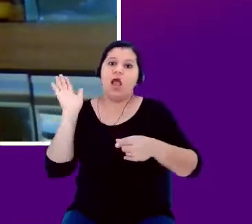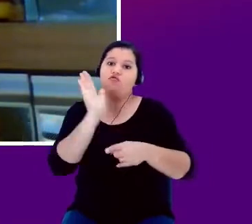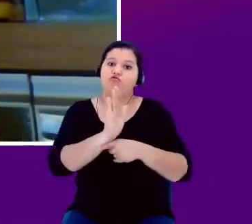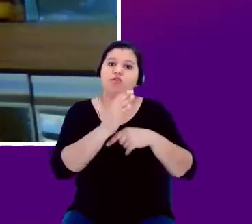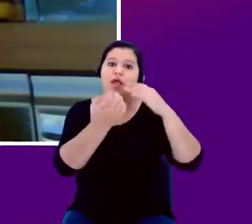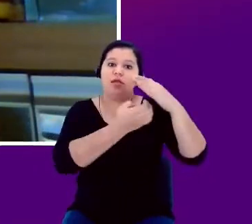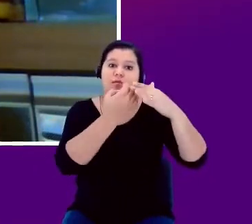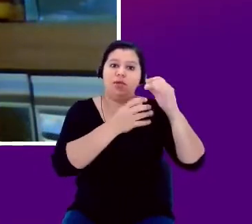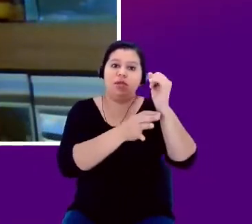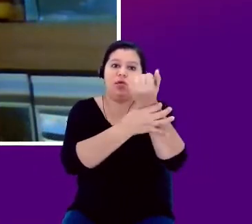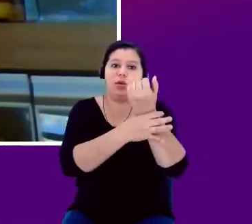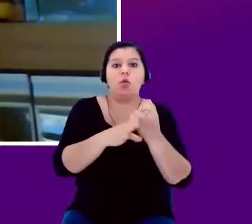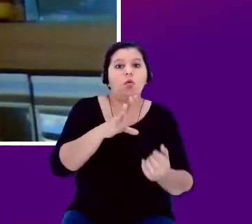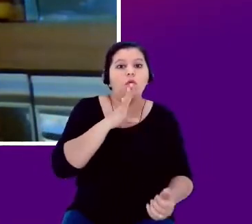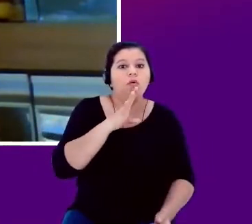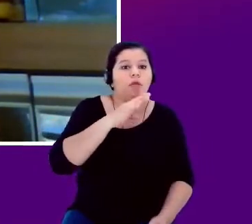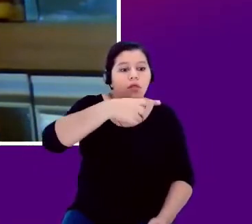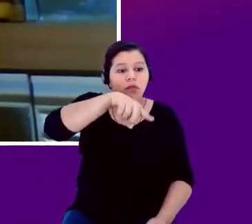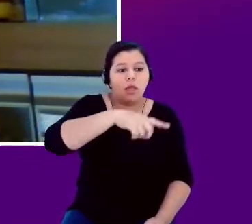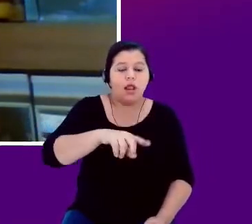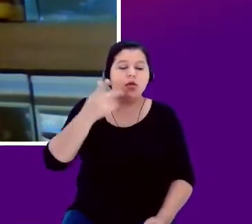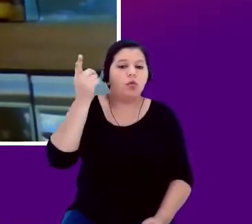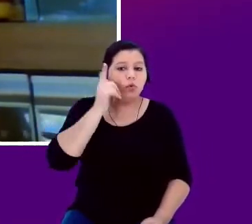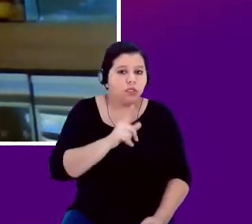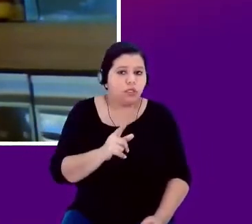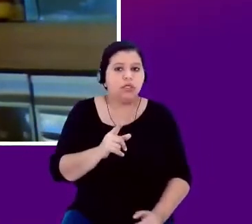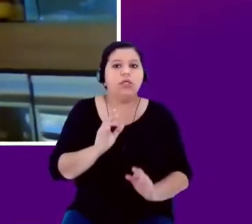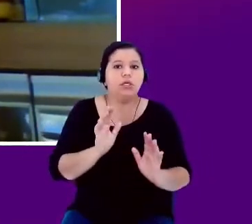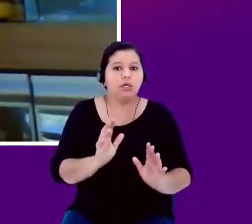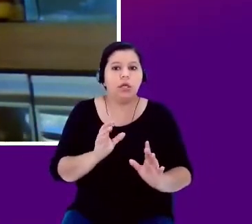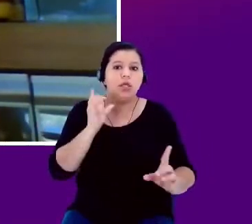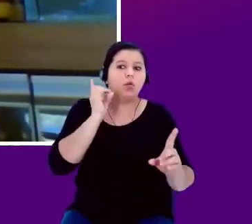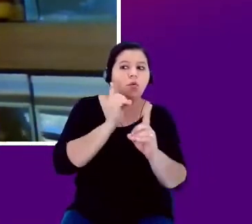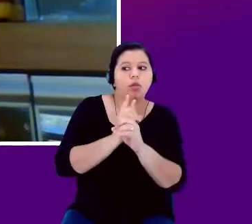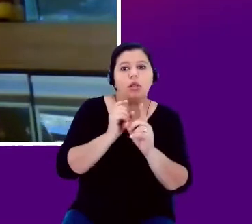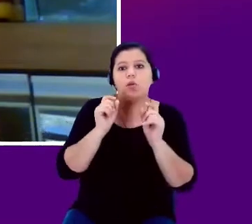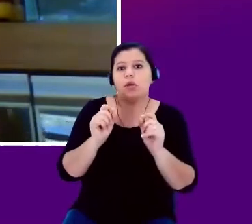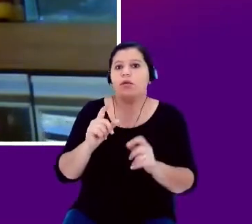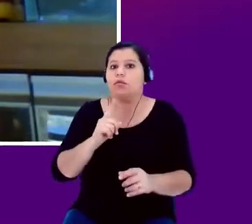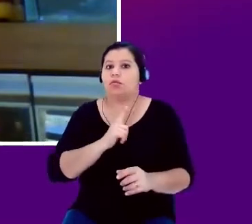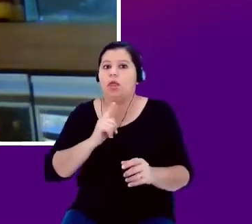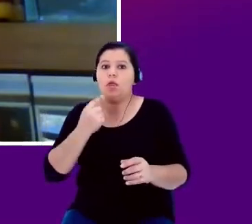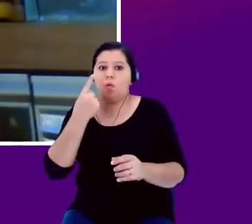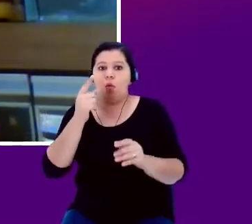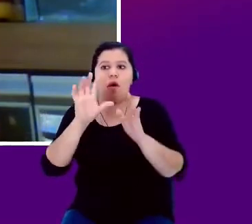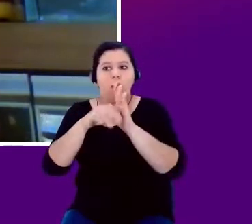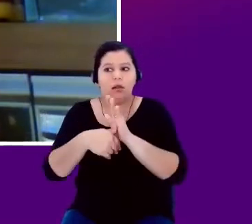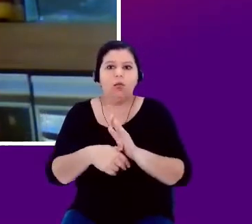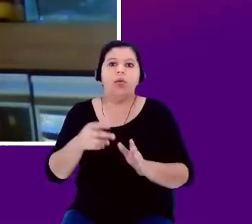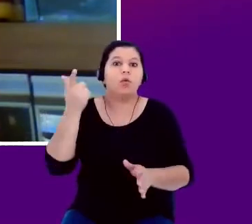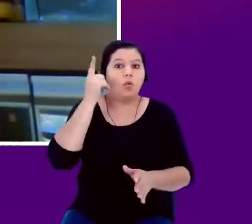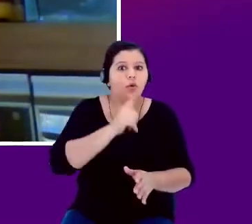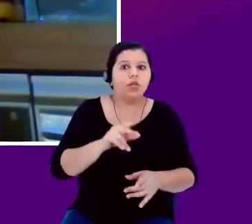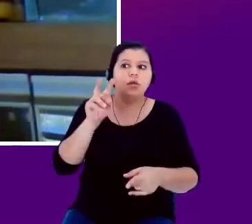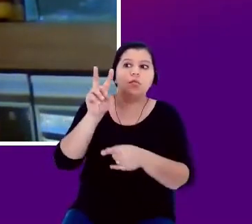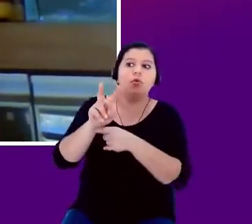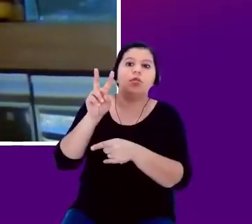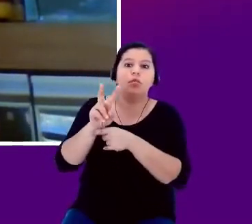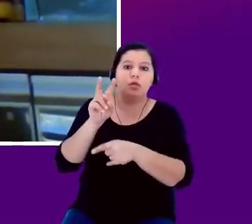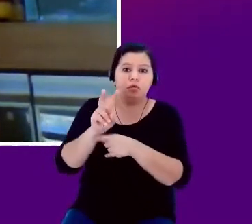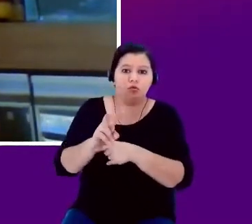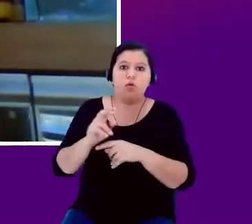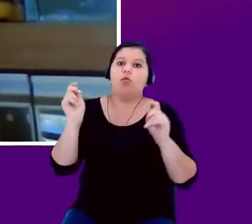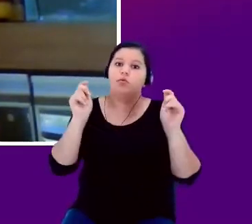pelo menos consigam ter elementos para chegar à conclusão que há uma fraude e conseguir proteger a mutualidade quando